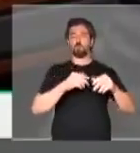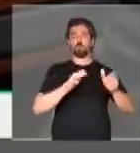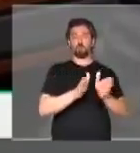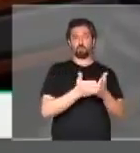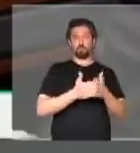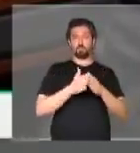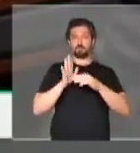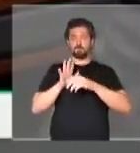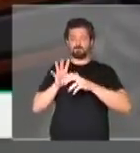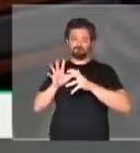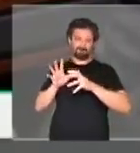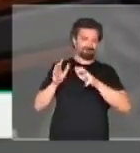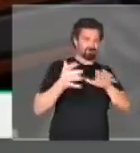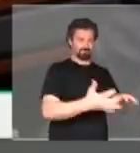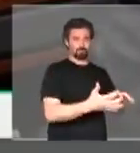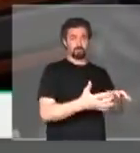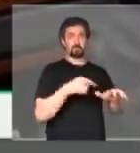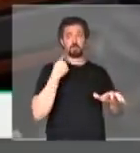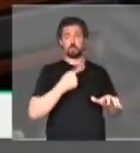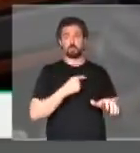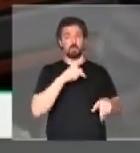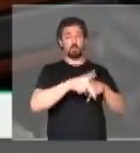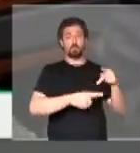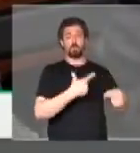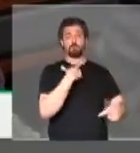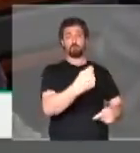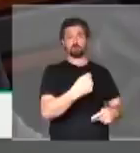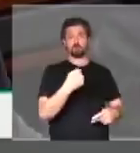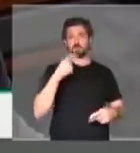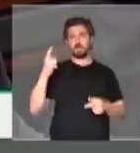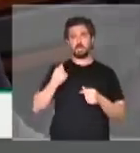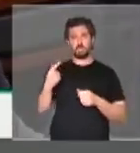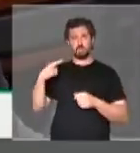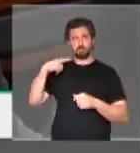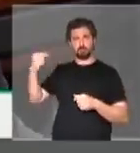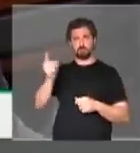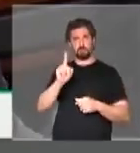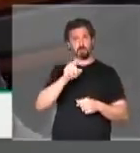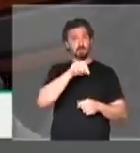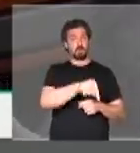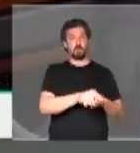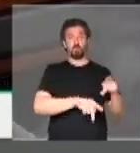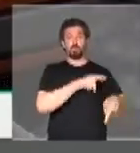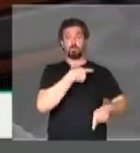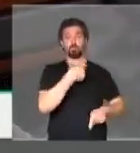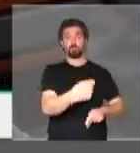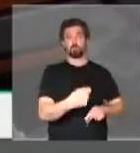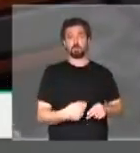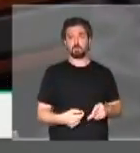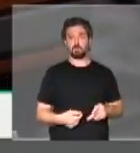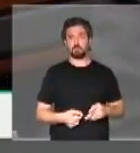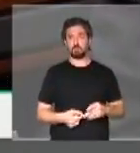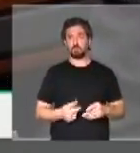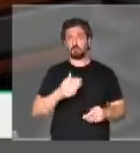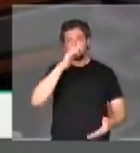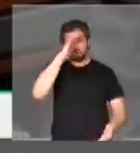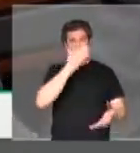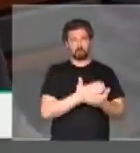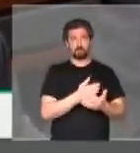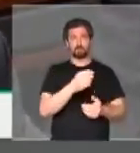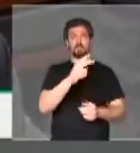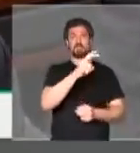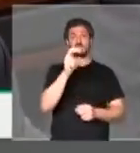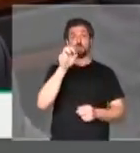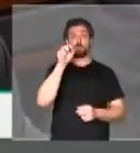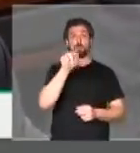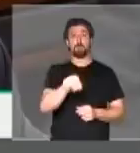lado do pequeno. Nós viemos aqui, foi pelas mãos do povo. Eu não vim pelas mãos dos graúdos. Eu vim pela confiança de quase